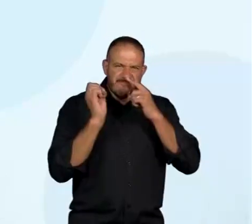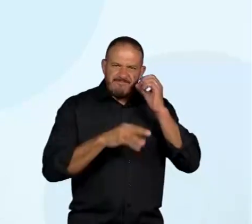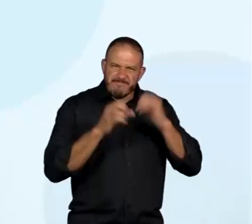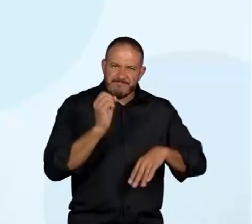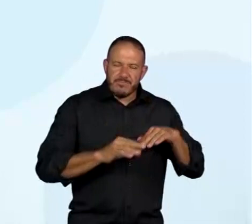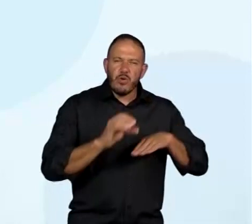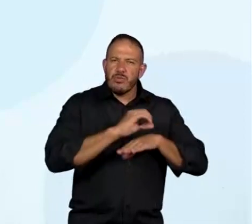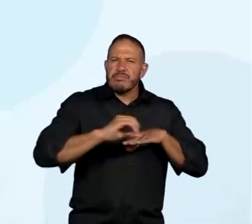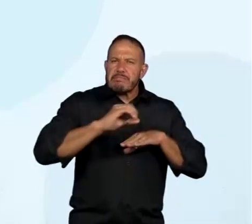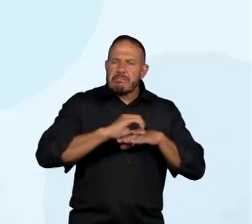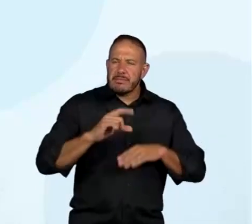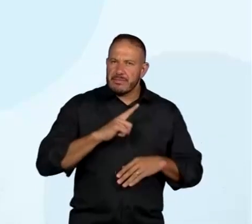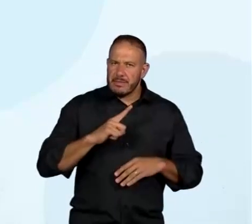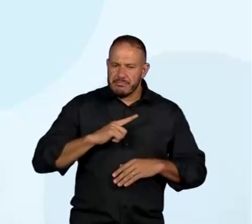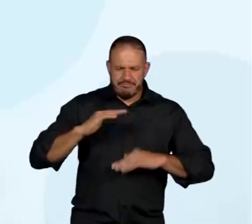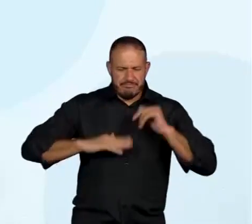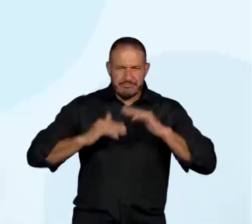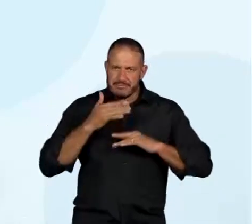produzimos em casa?